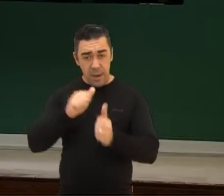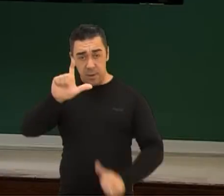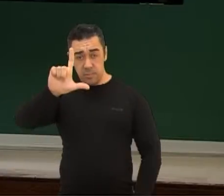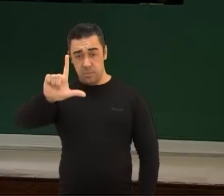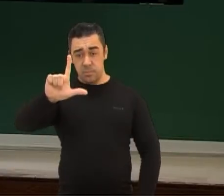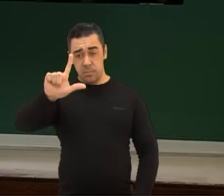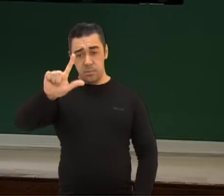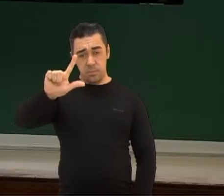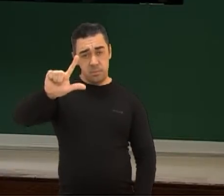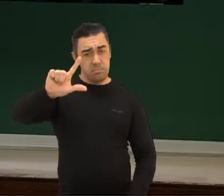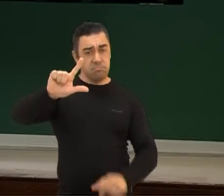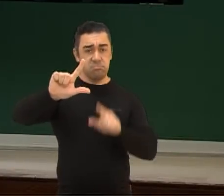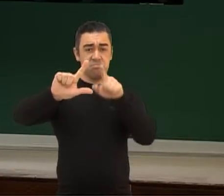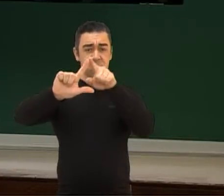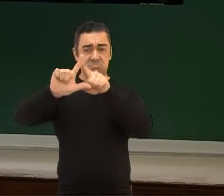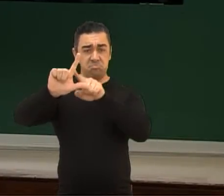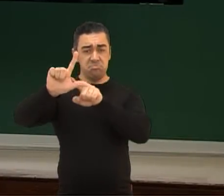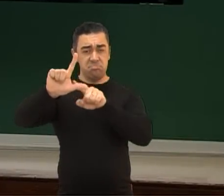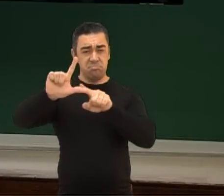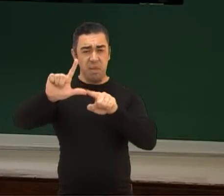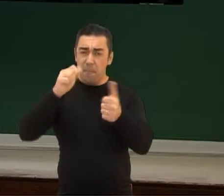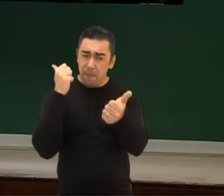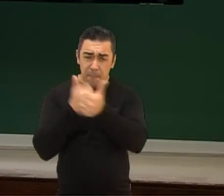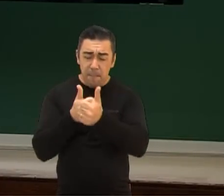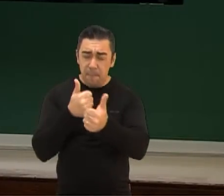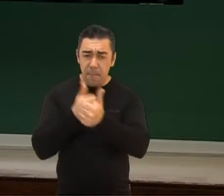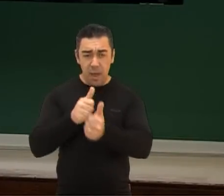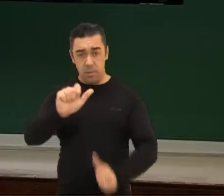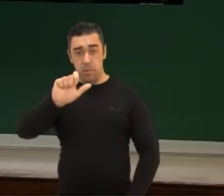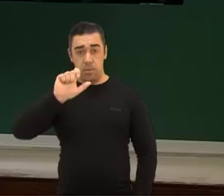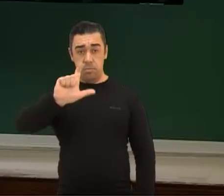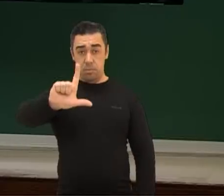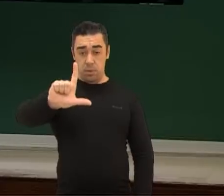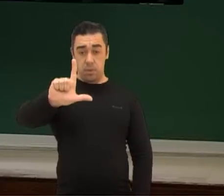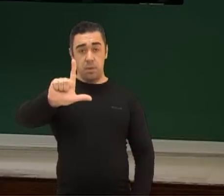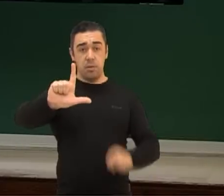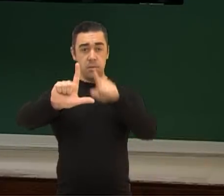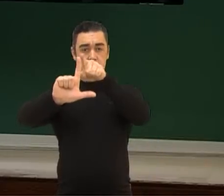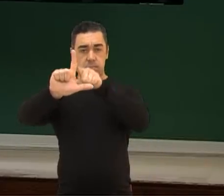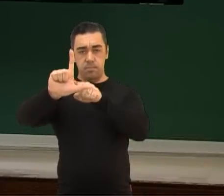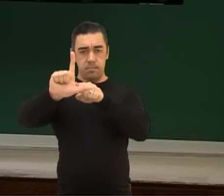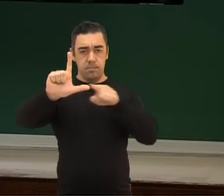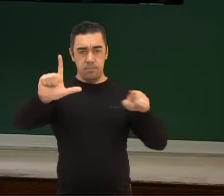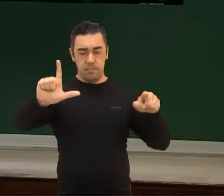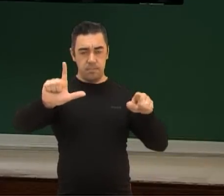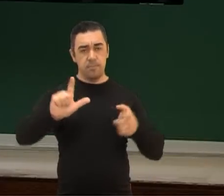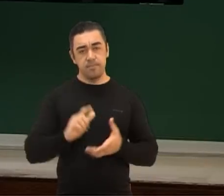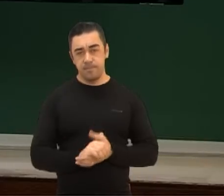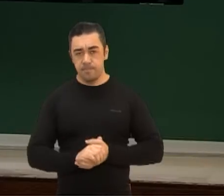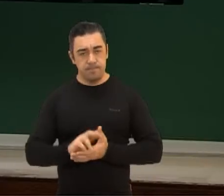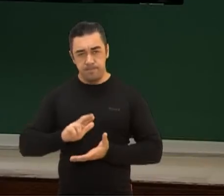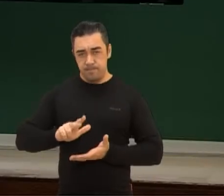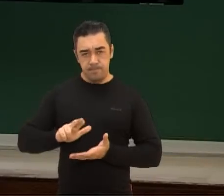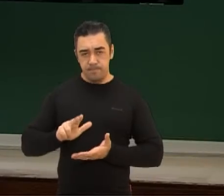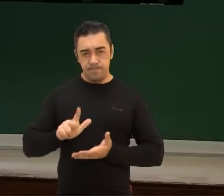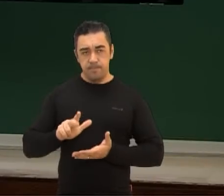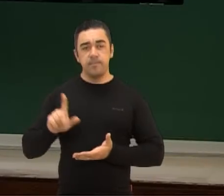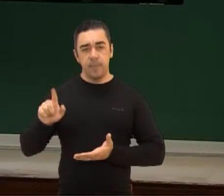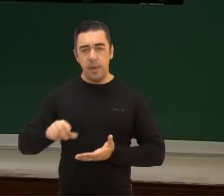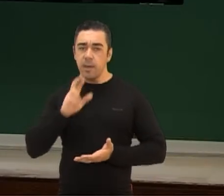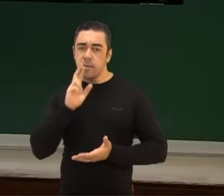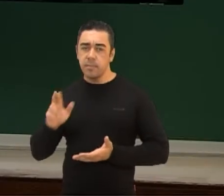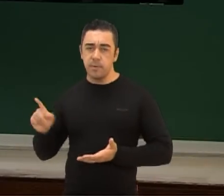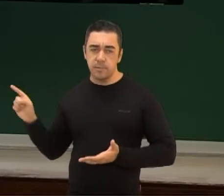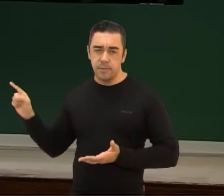abertura dele deveria ser maior, deveria estar próximo a uma abertura de um ângulo reto, não é mesmo? Então, eu acho que não é,